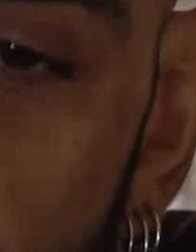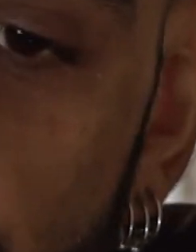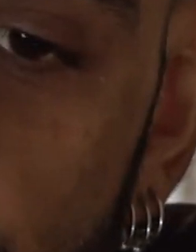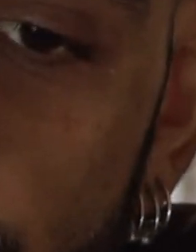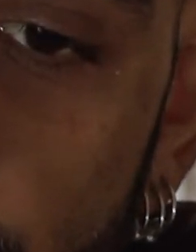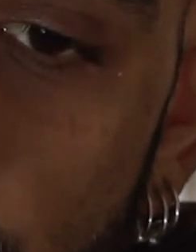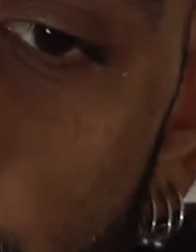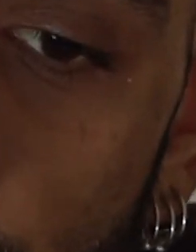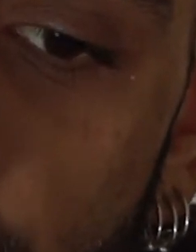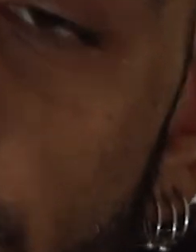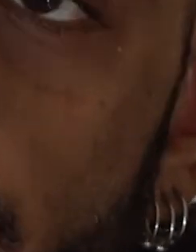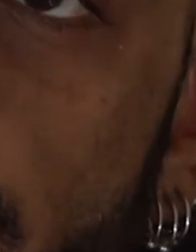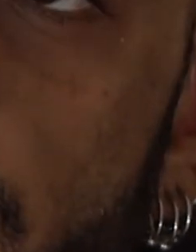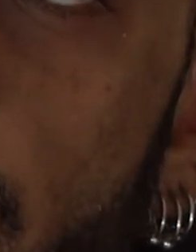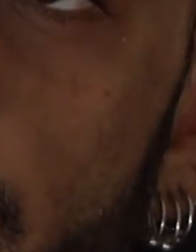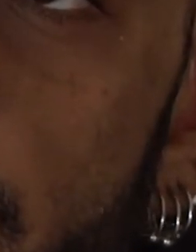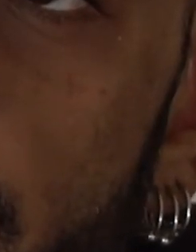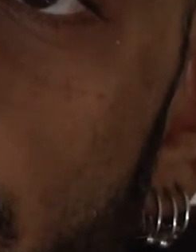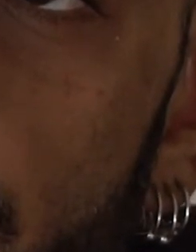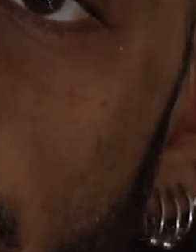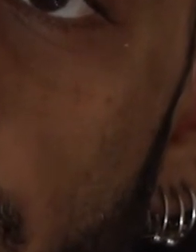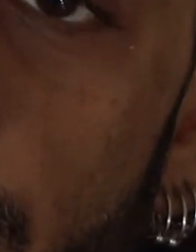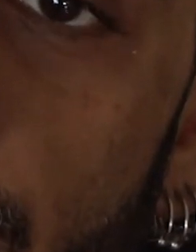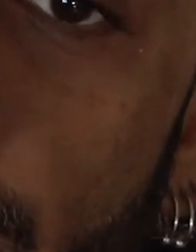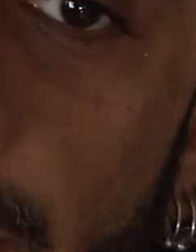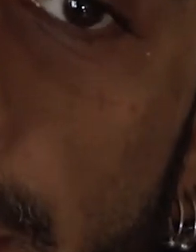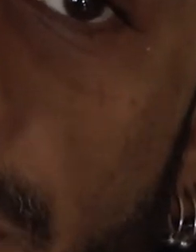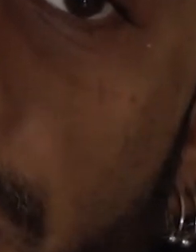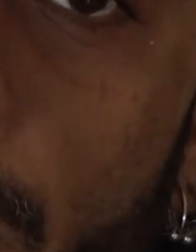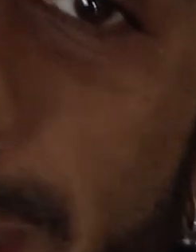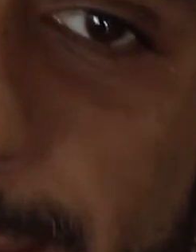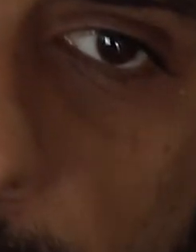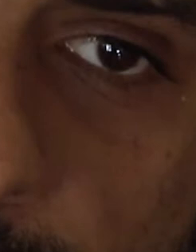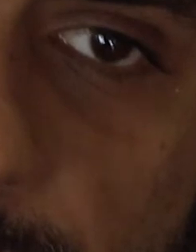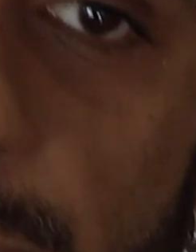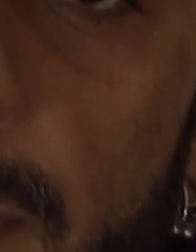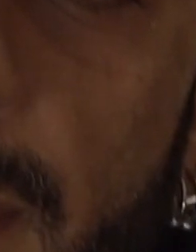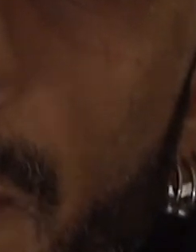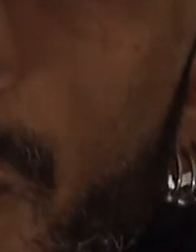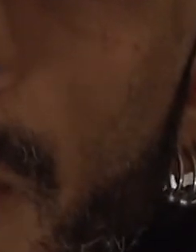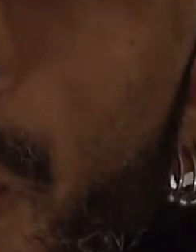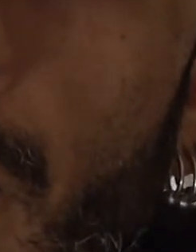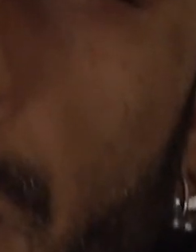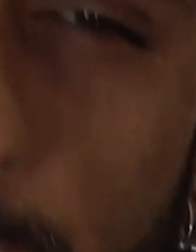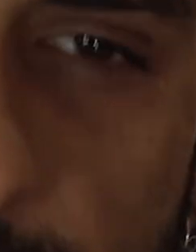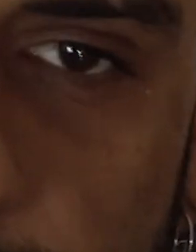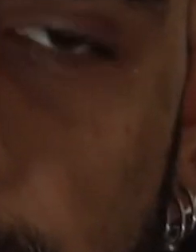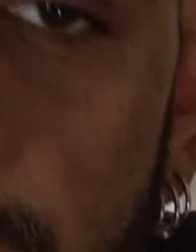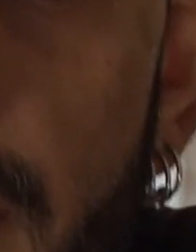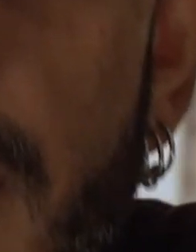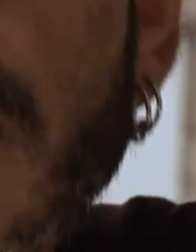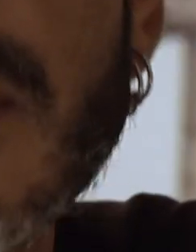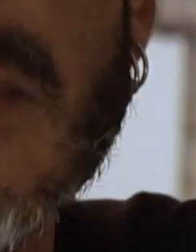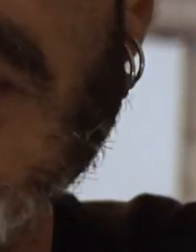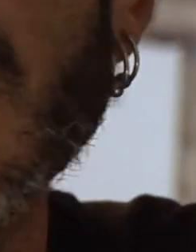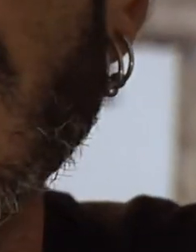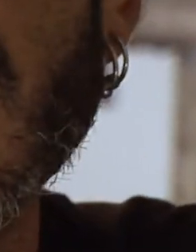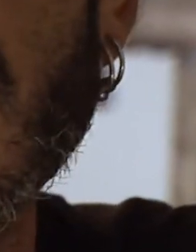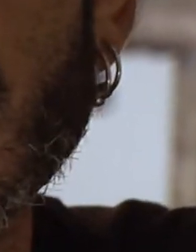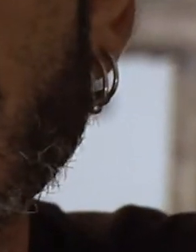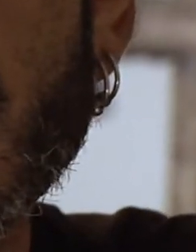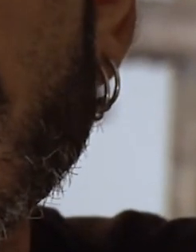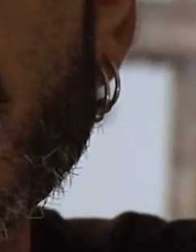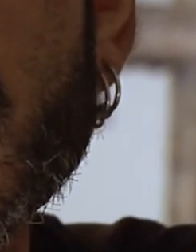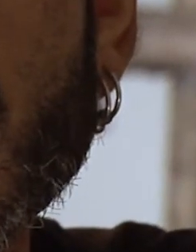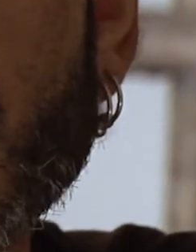melhor fica a sociedade, né? Quanto mais informação você tem, quanto mais cultura você tem, eu sei disso